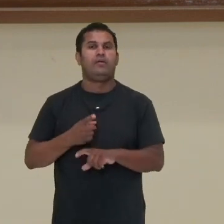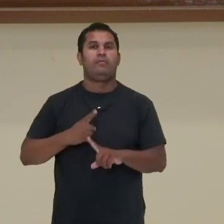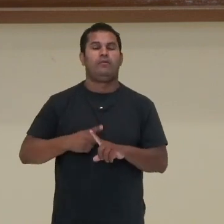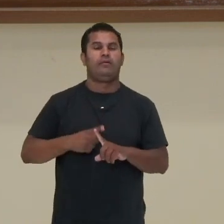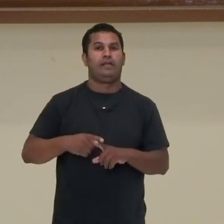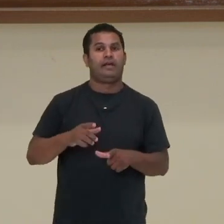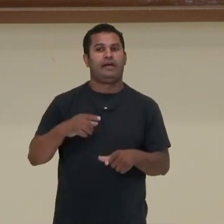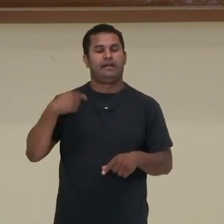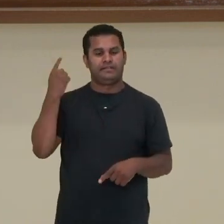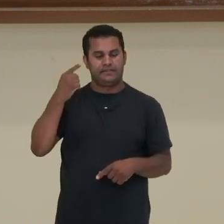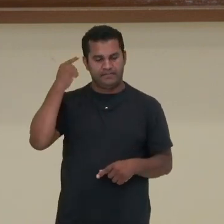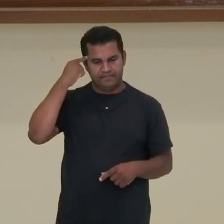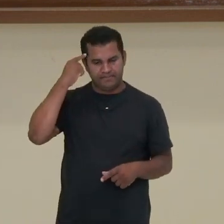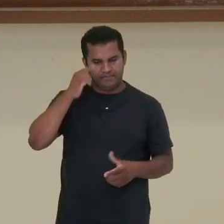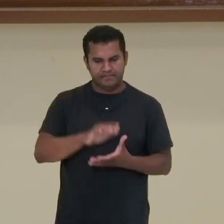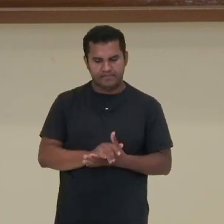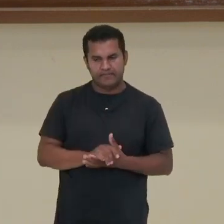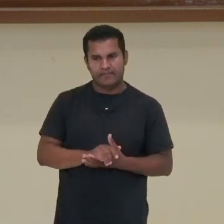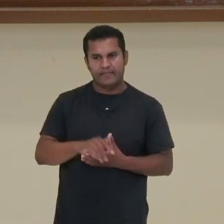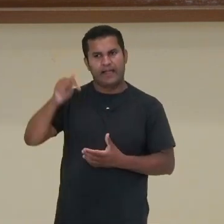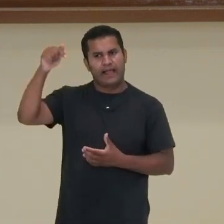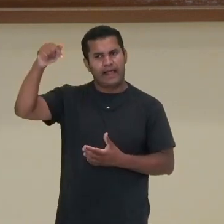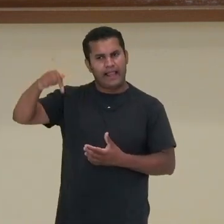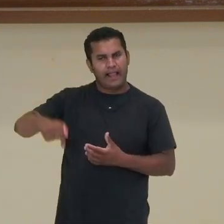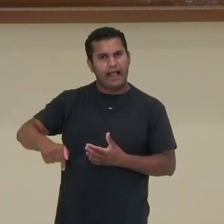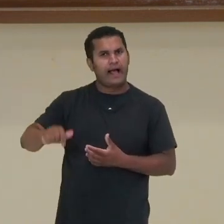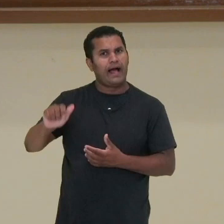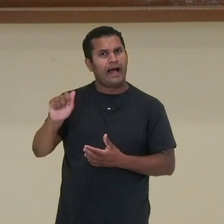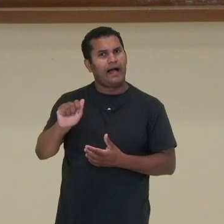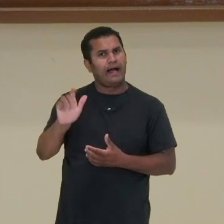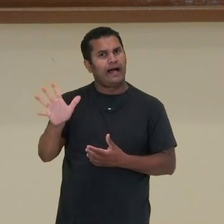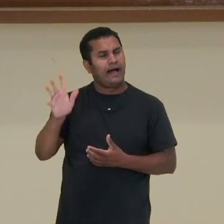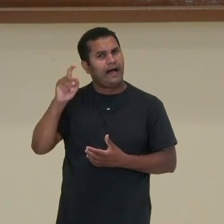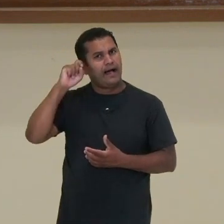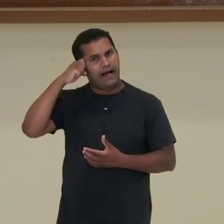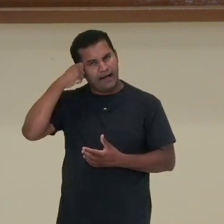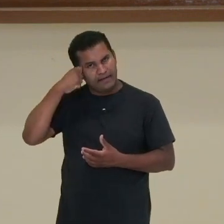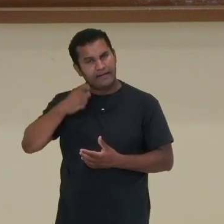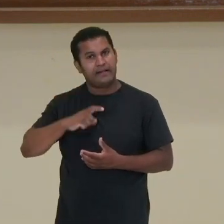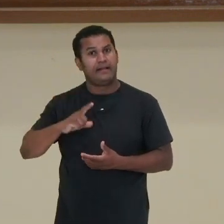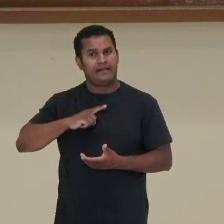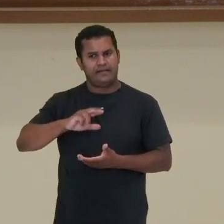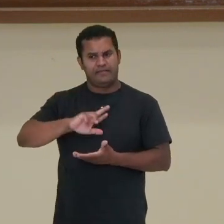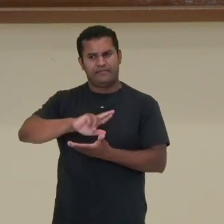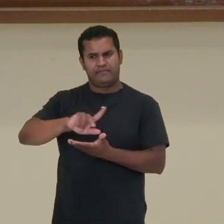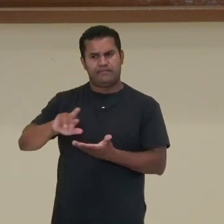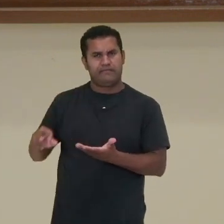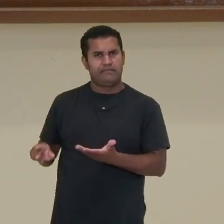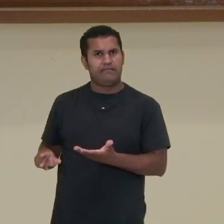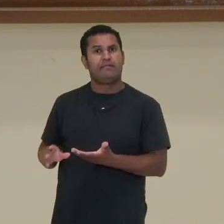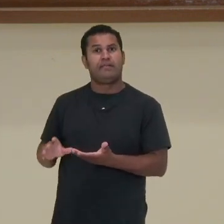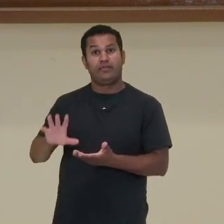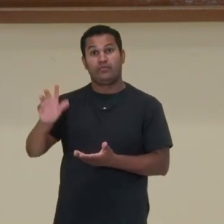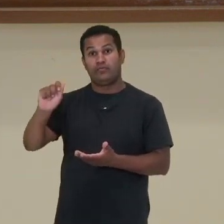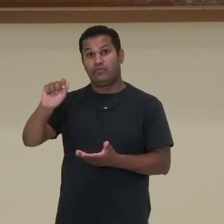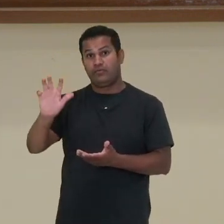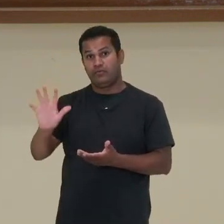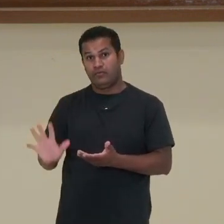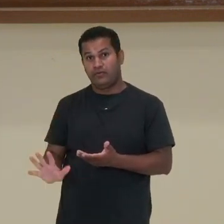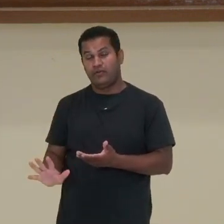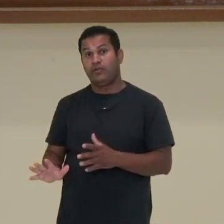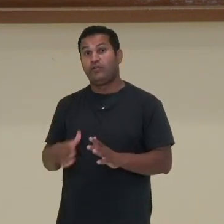contornou a África, né, e viram que era possível navegar e chegar às Índias, e a Espanha descobre a